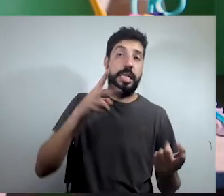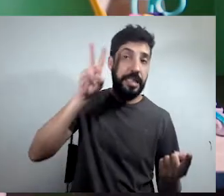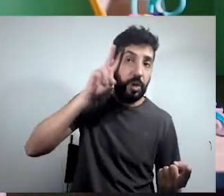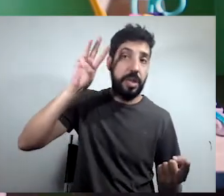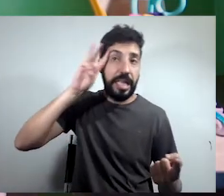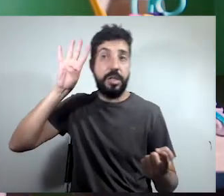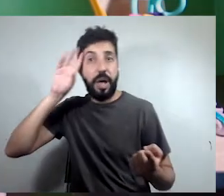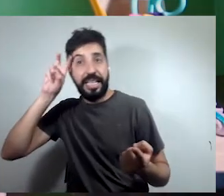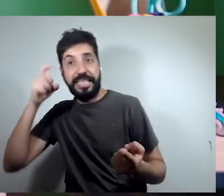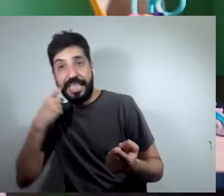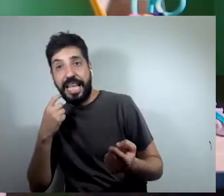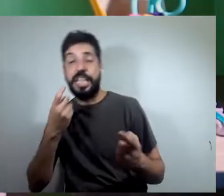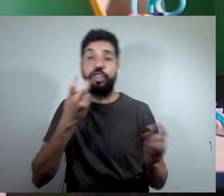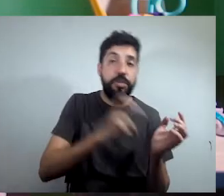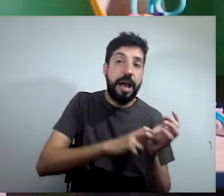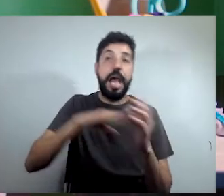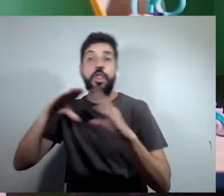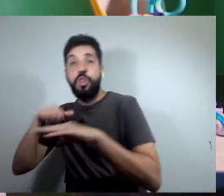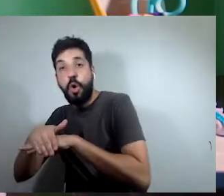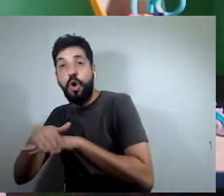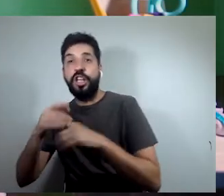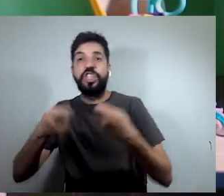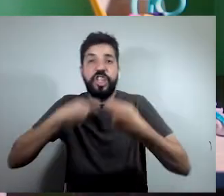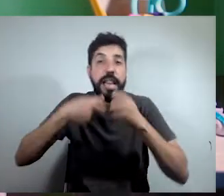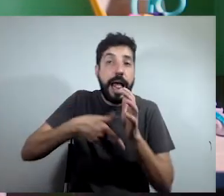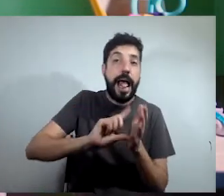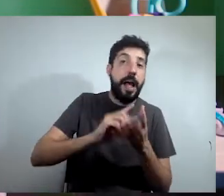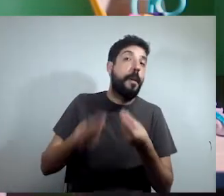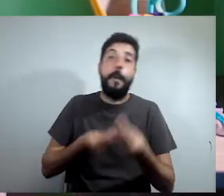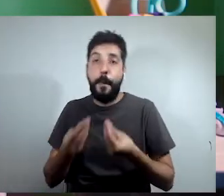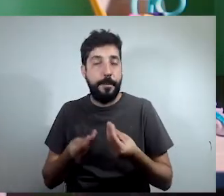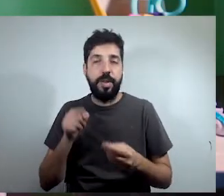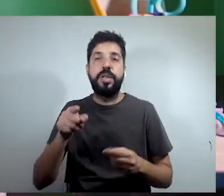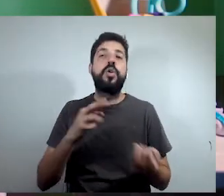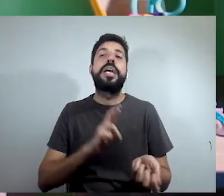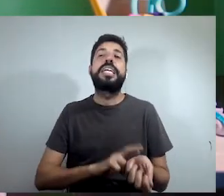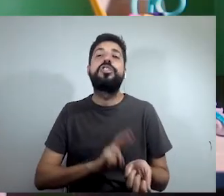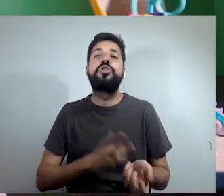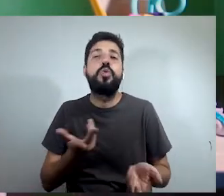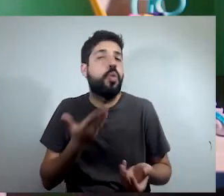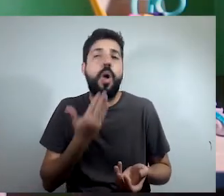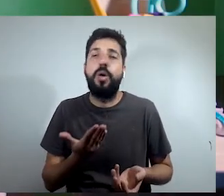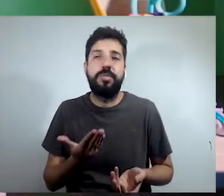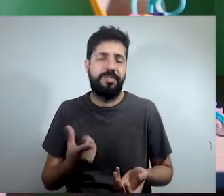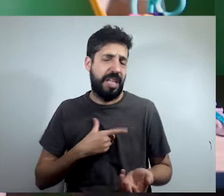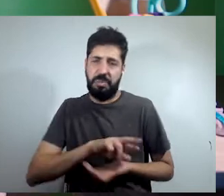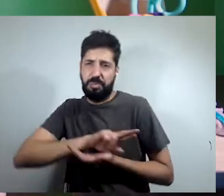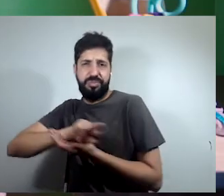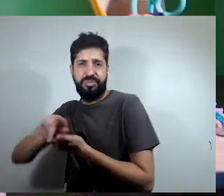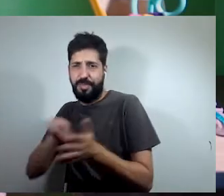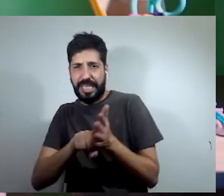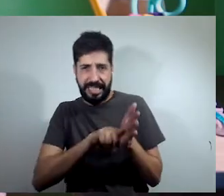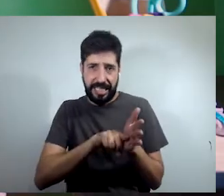manhã, entendeu? À noite, antes do jantar, depois do jantar. Como que é o ritmo? Existem centenas de